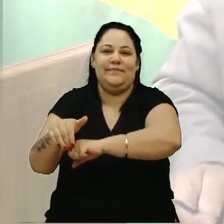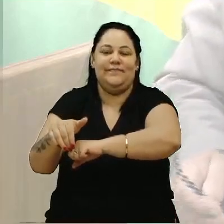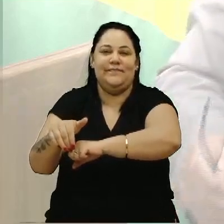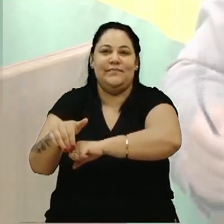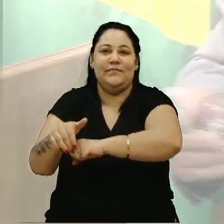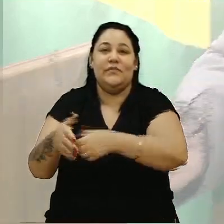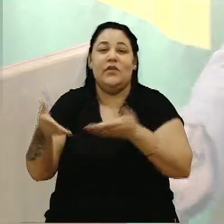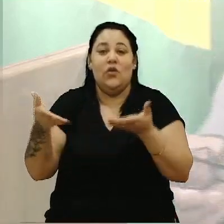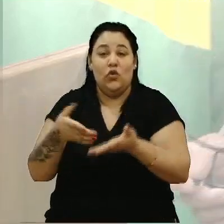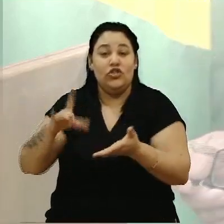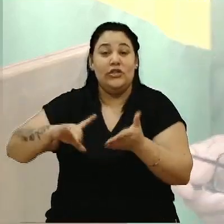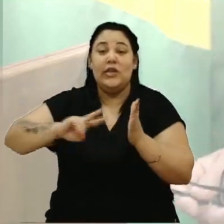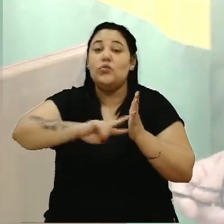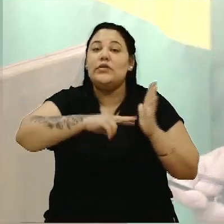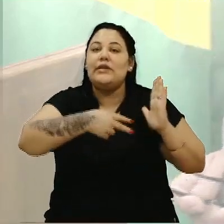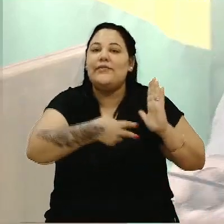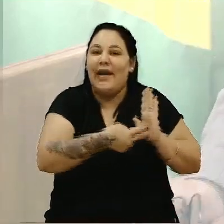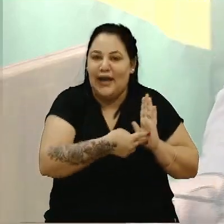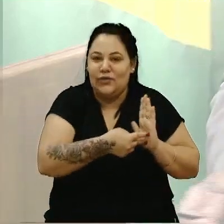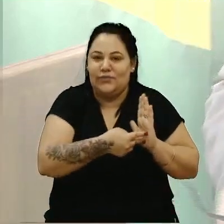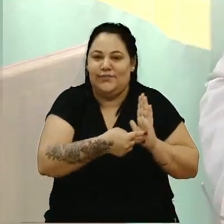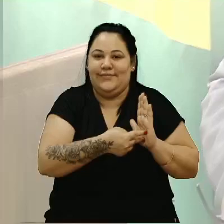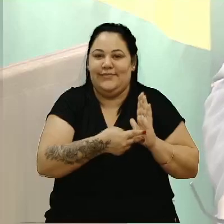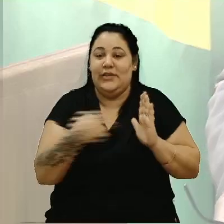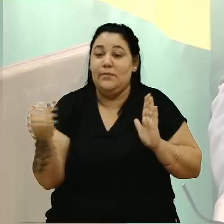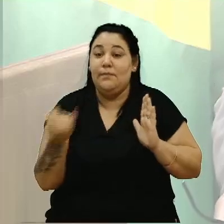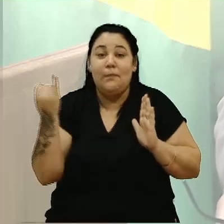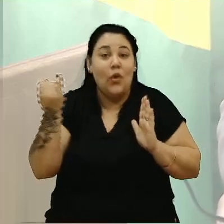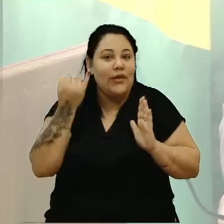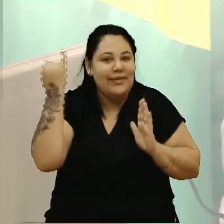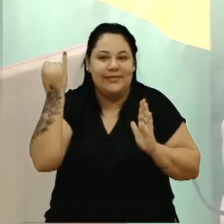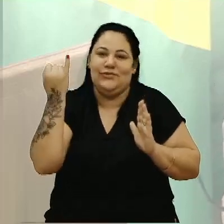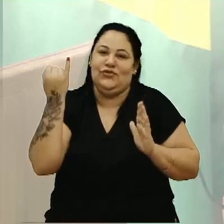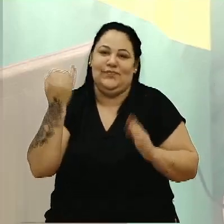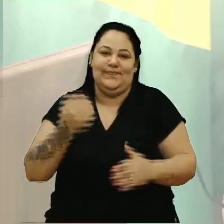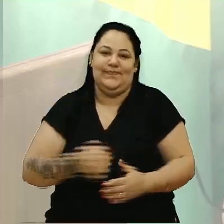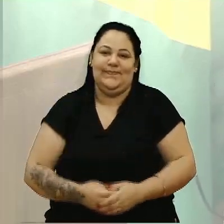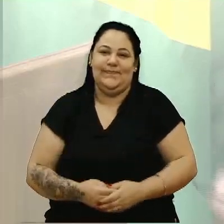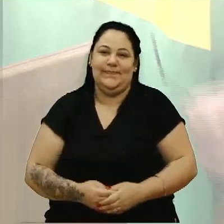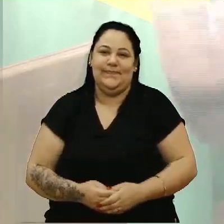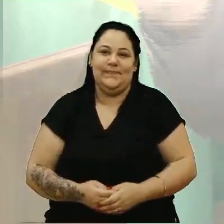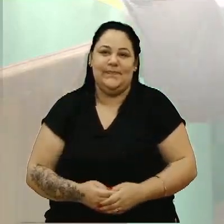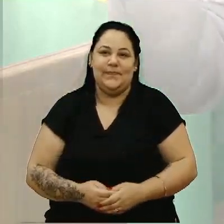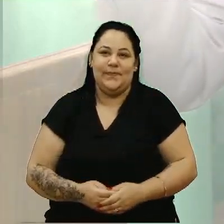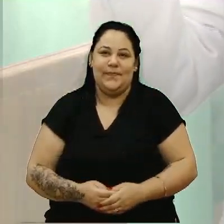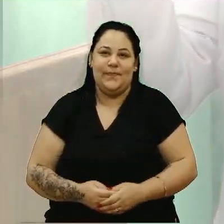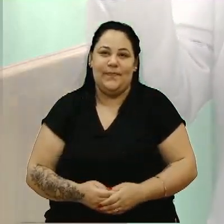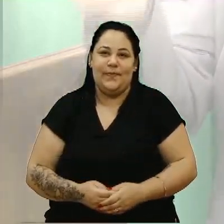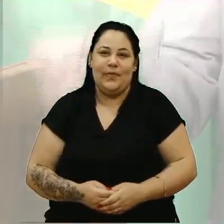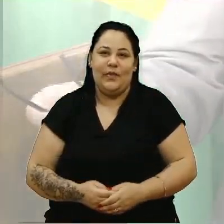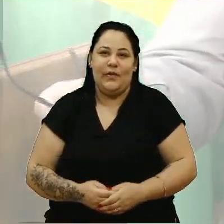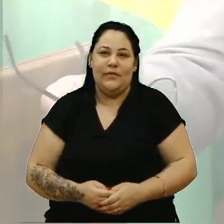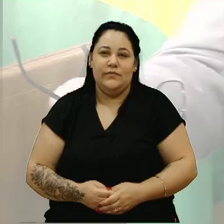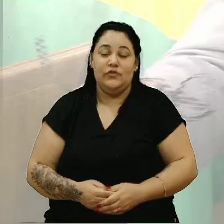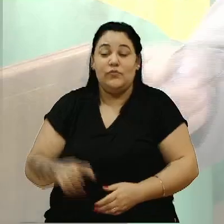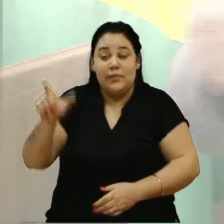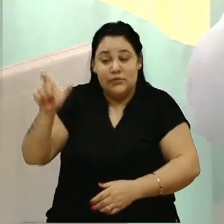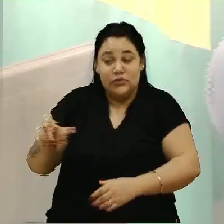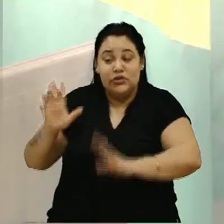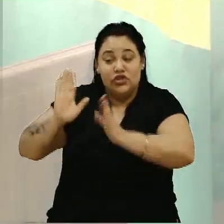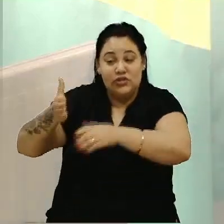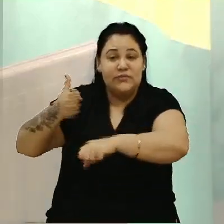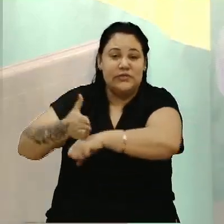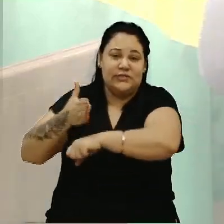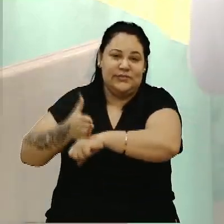hoje traz um significado importantíssimo para a região. De um morador que já fazia parte da região norte,